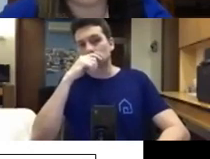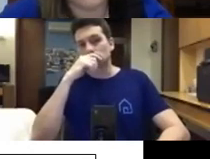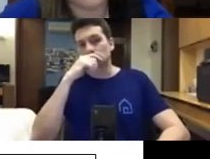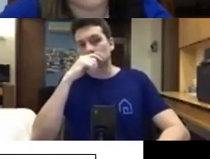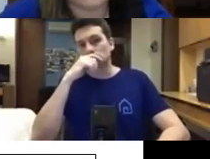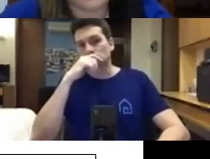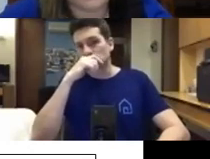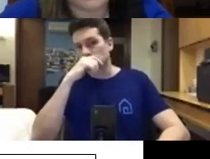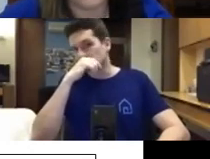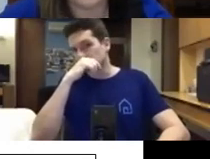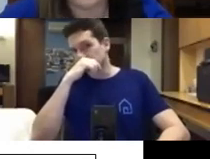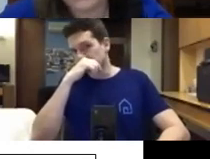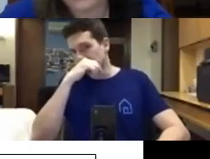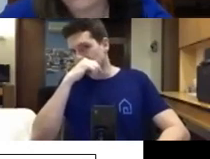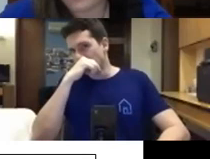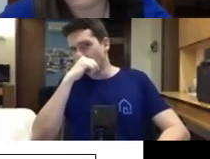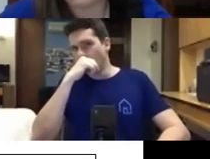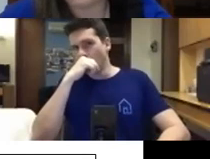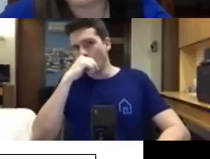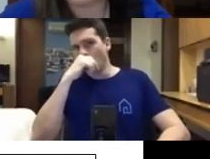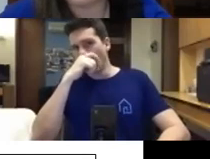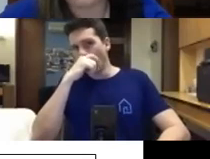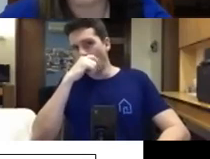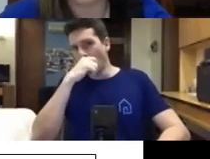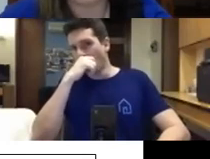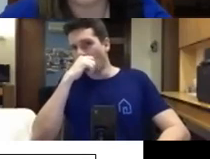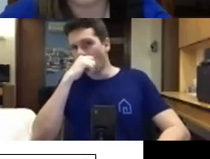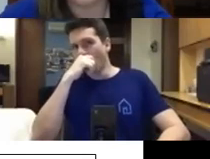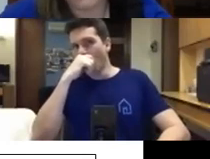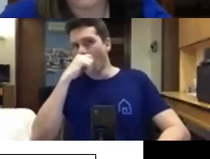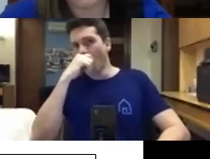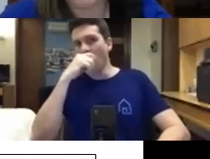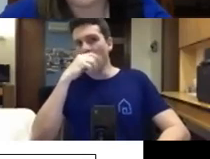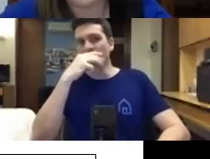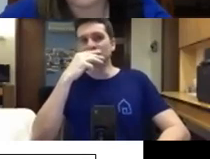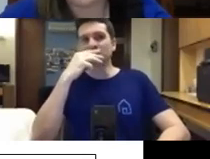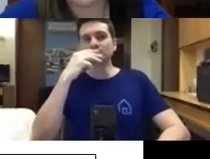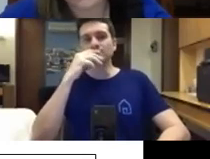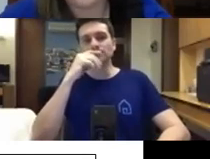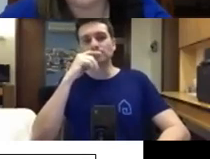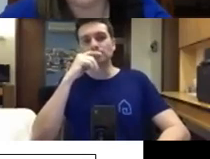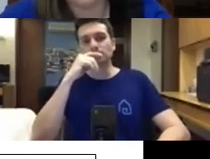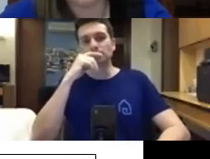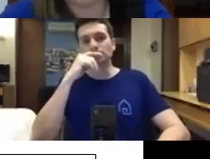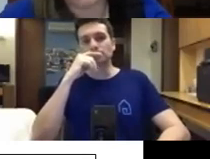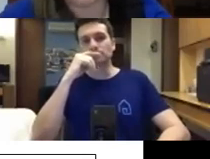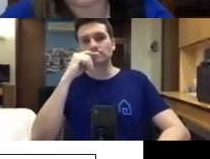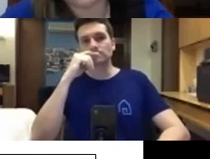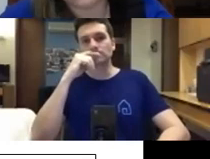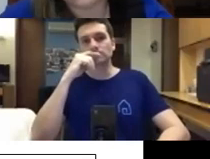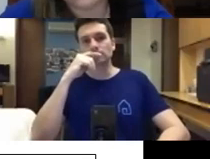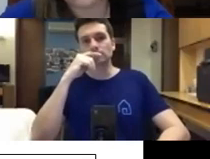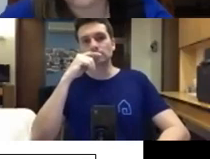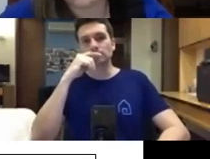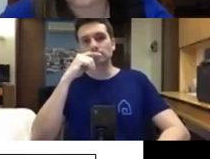Temos aqui também a goethita, que ela é um composto formado por ferro, ela começa a oxidar aqui por volta